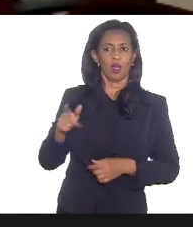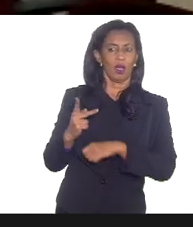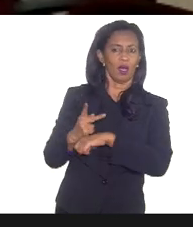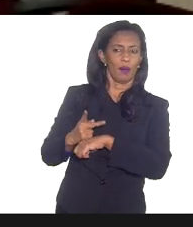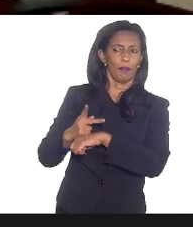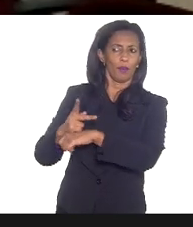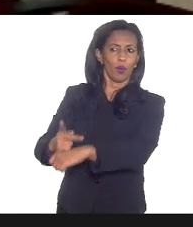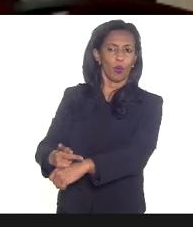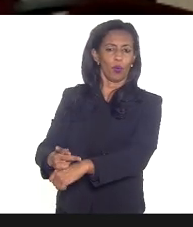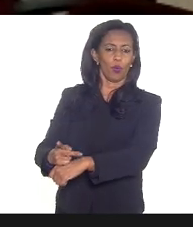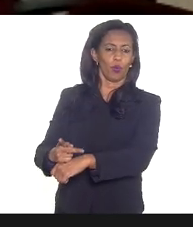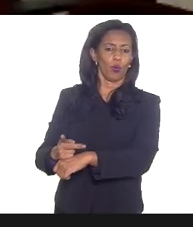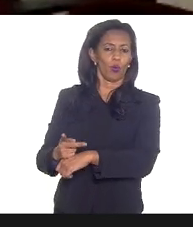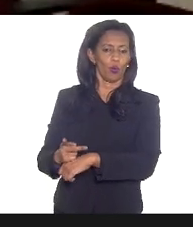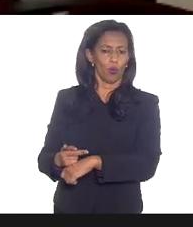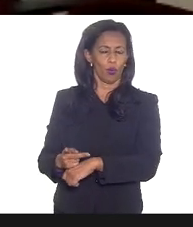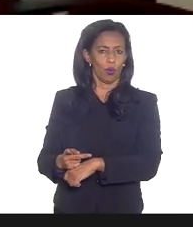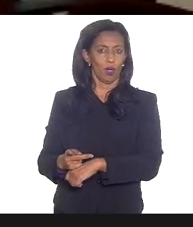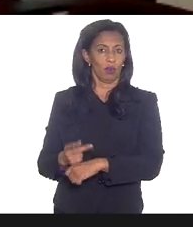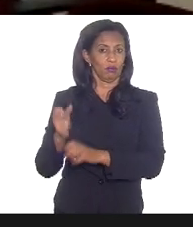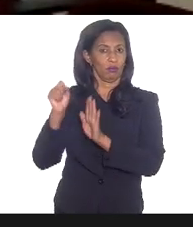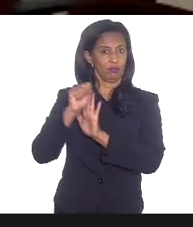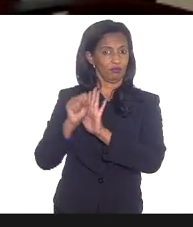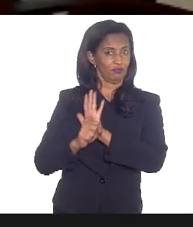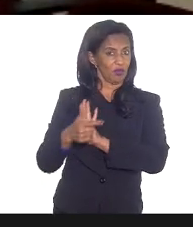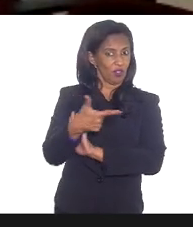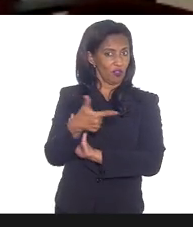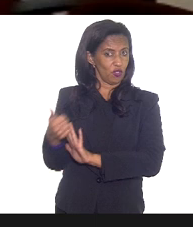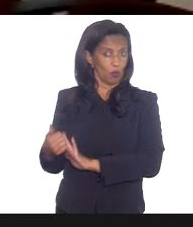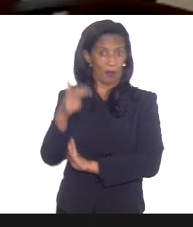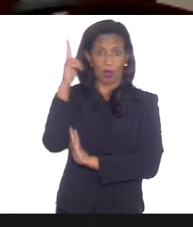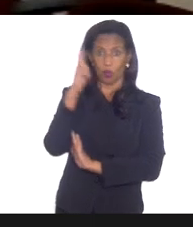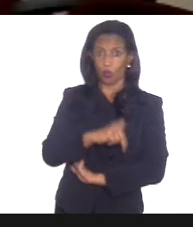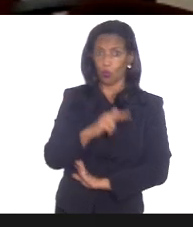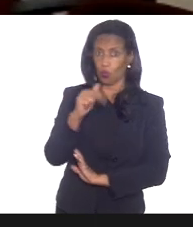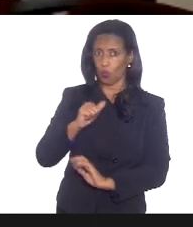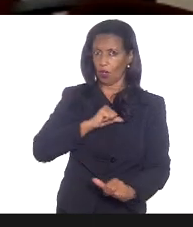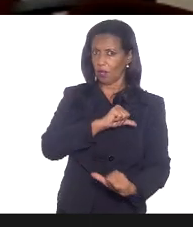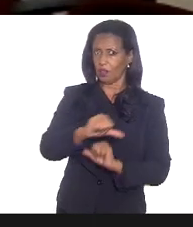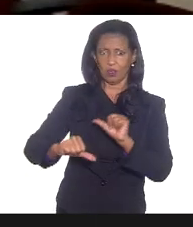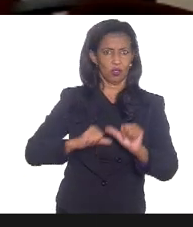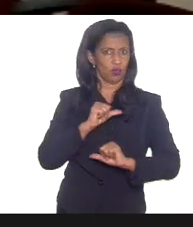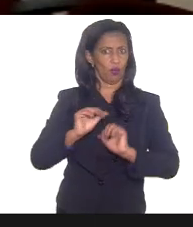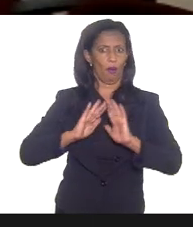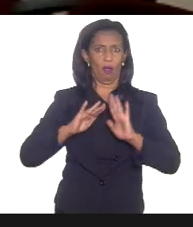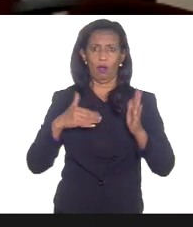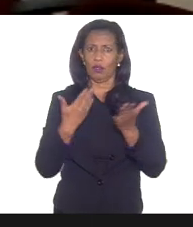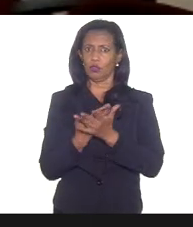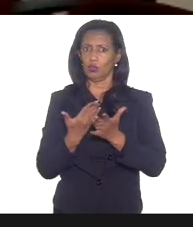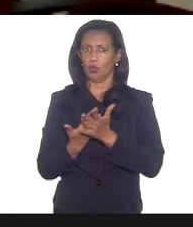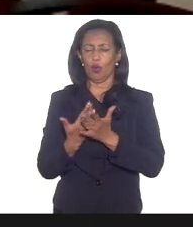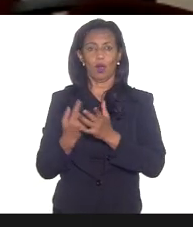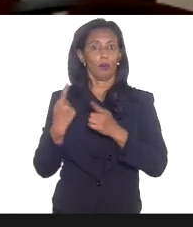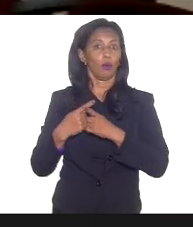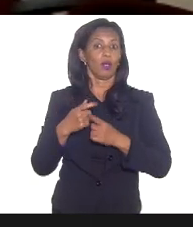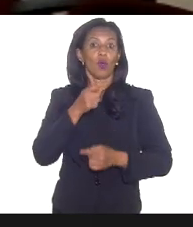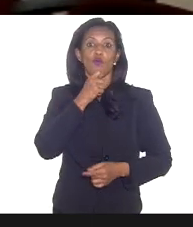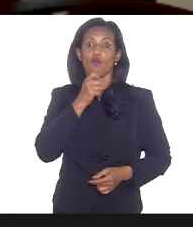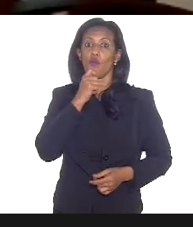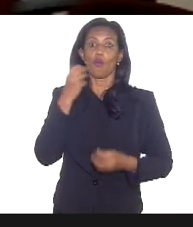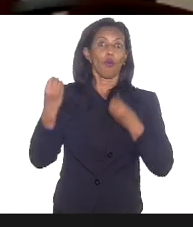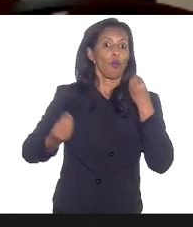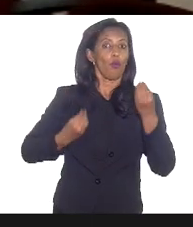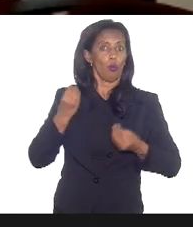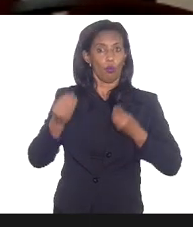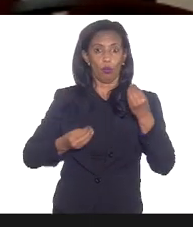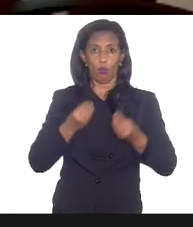e das expectativas do século XXI, mas jamais a gente vai transformar, até porque não temos essa